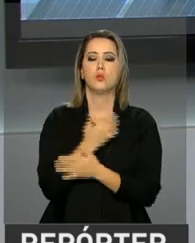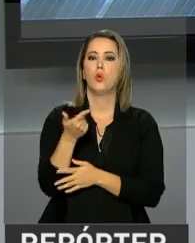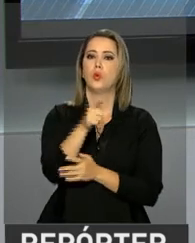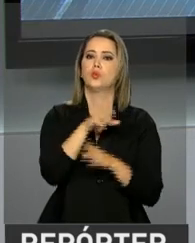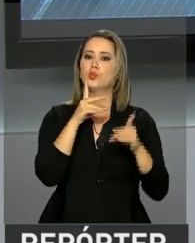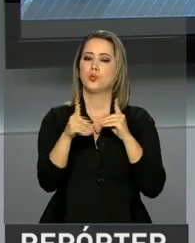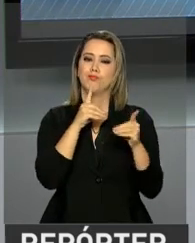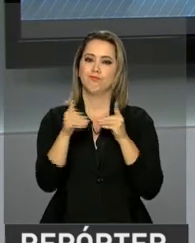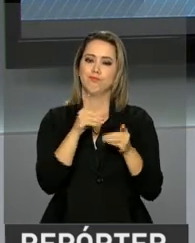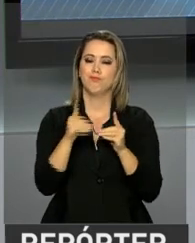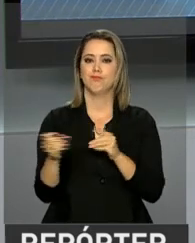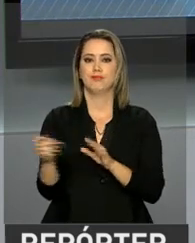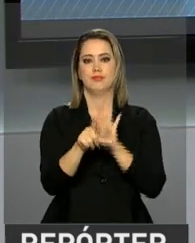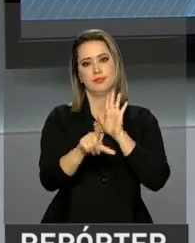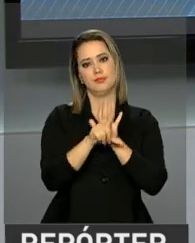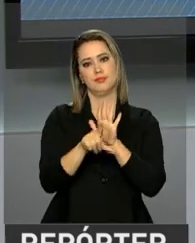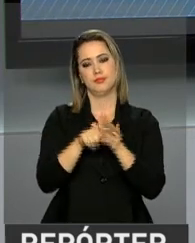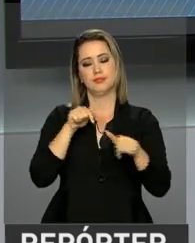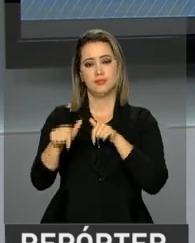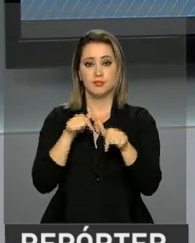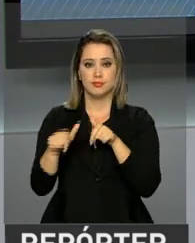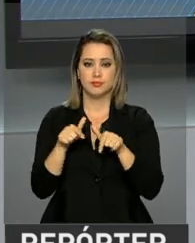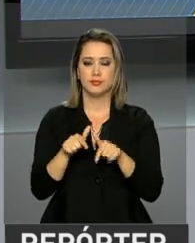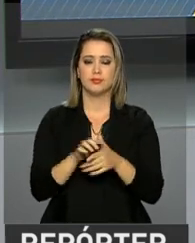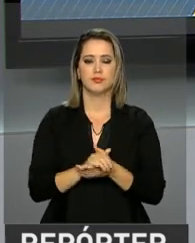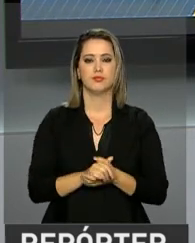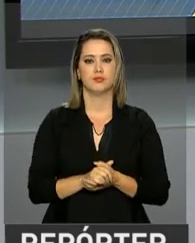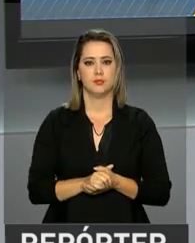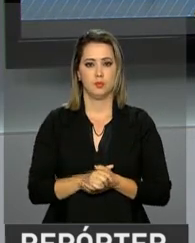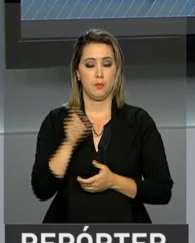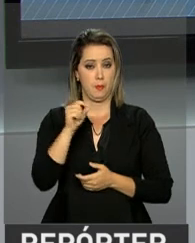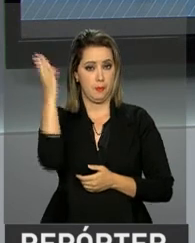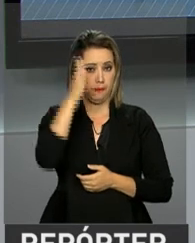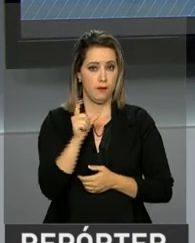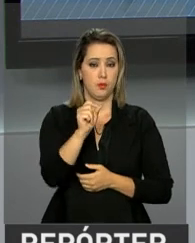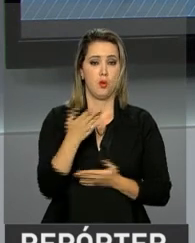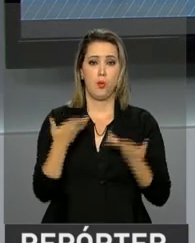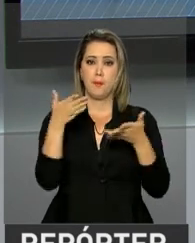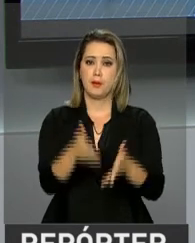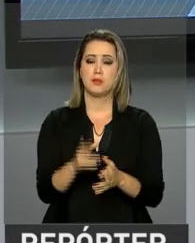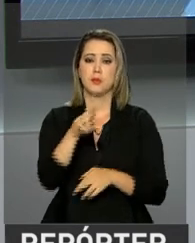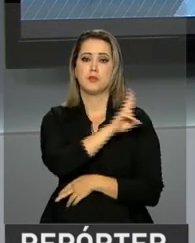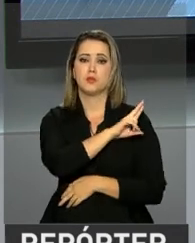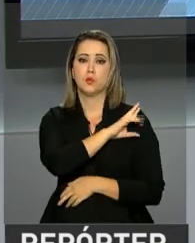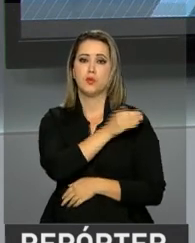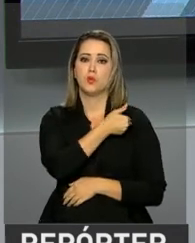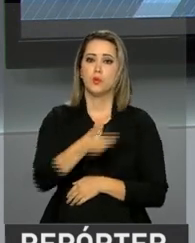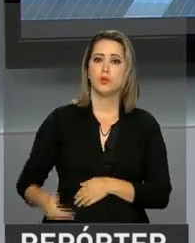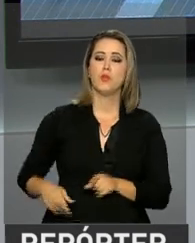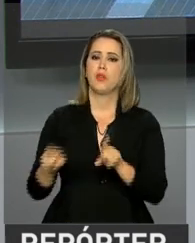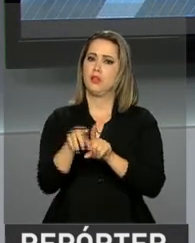mais um debate para discutir a modernização das leis que regem o trabalho no brasil com a participação de representantes do governo